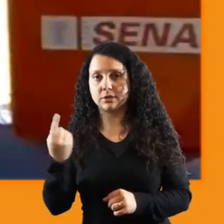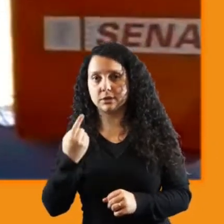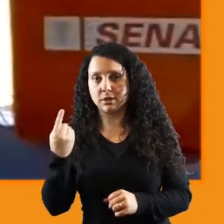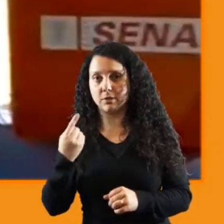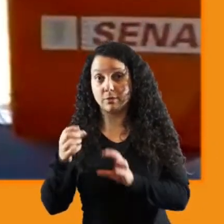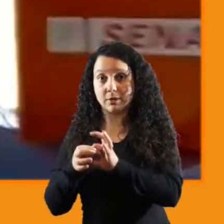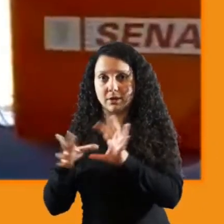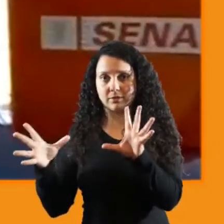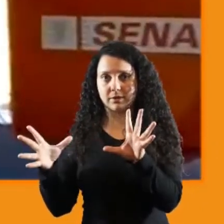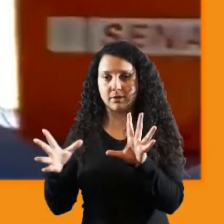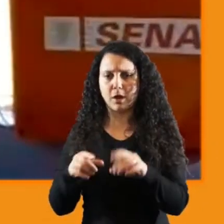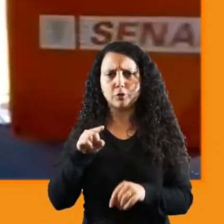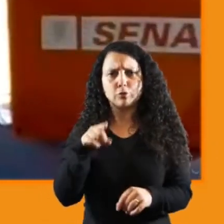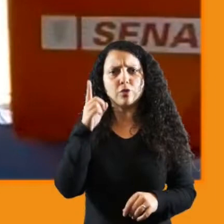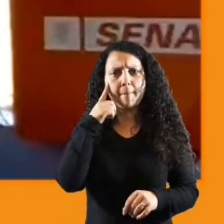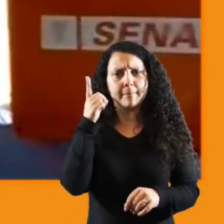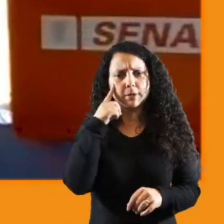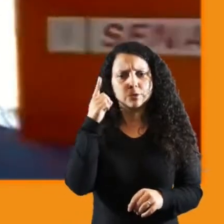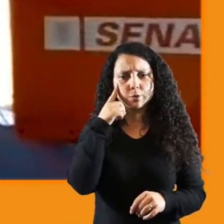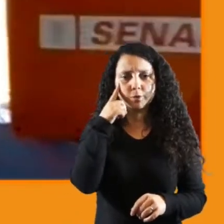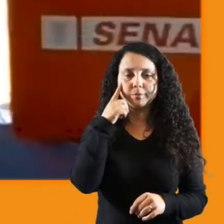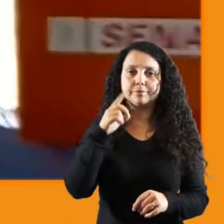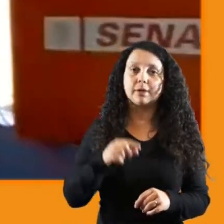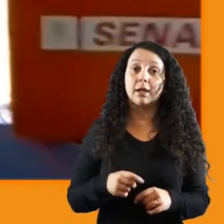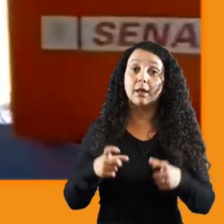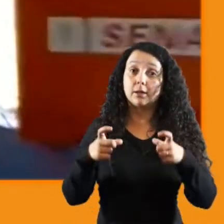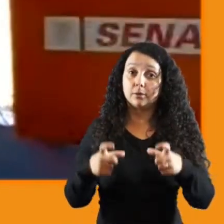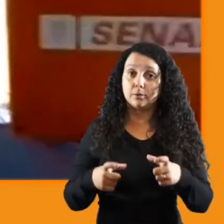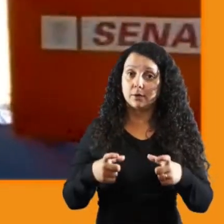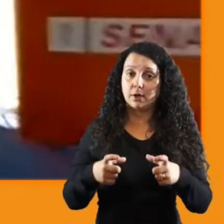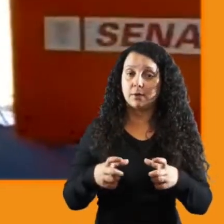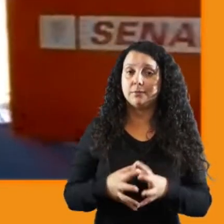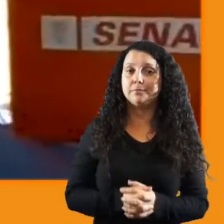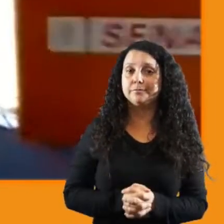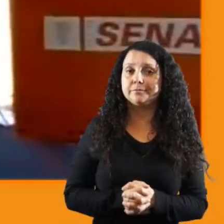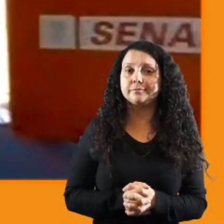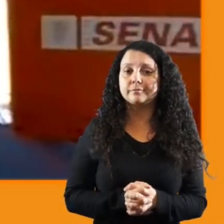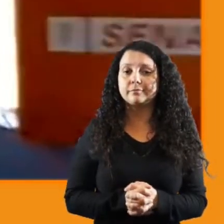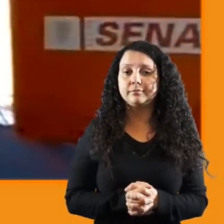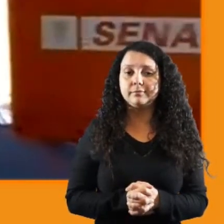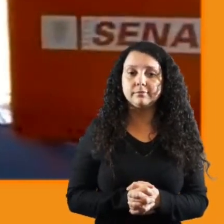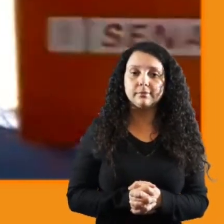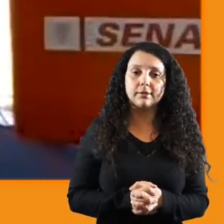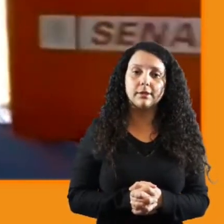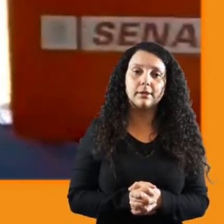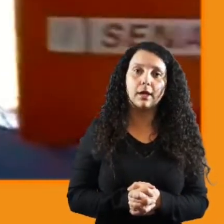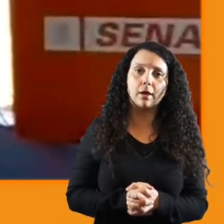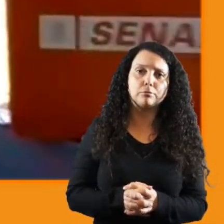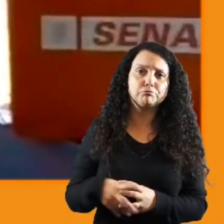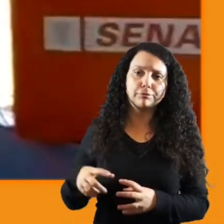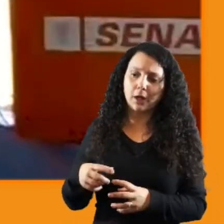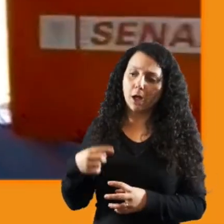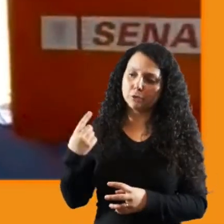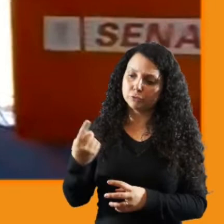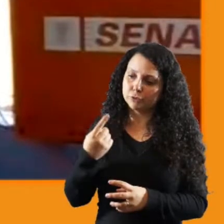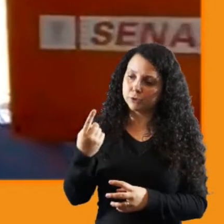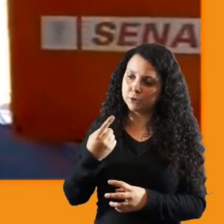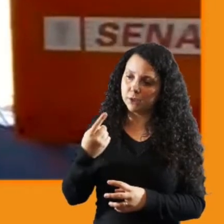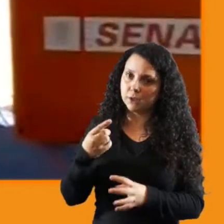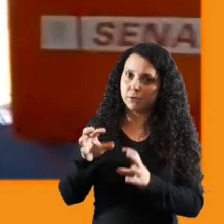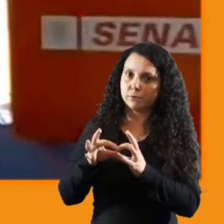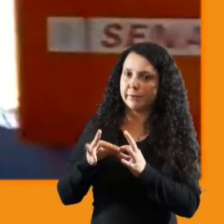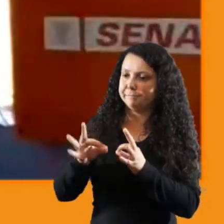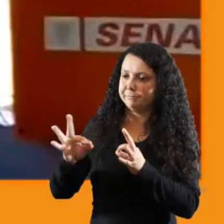pensou, Potter, você tendo um local, um camping, algum local isolado para você tirar suas